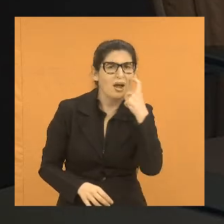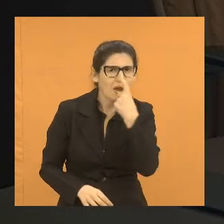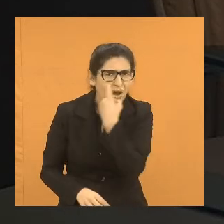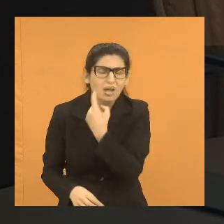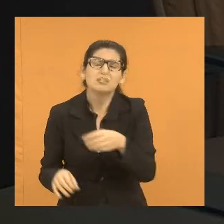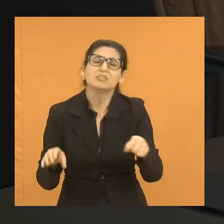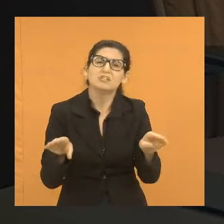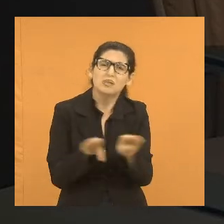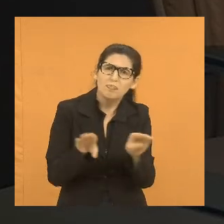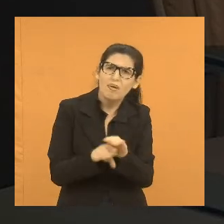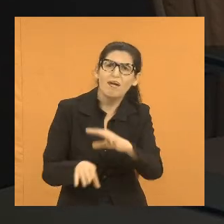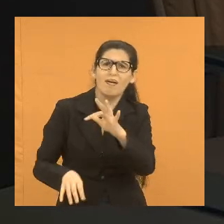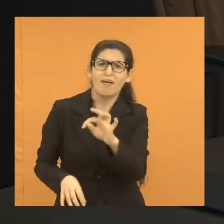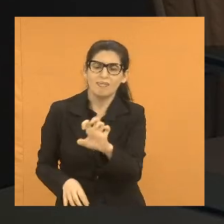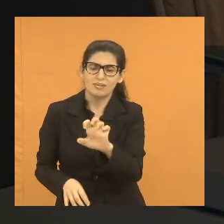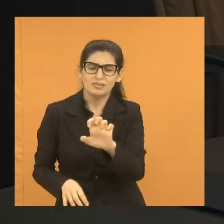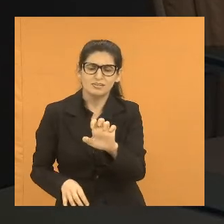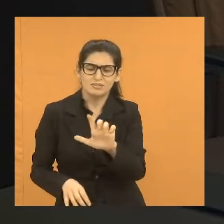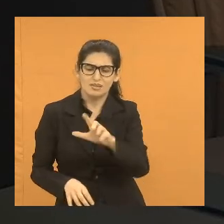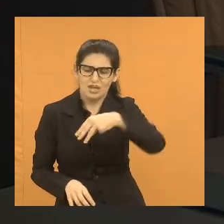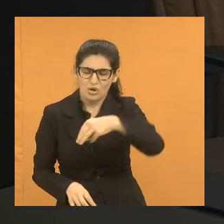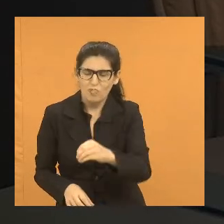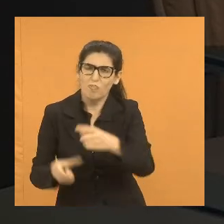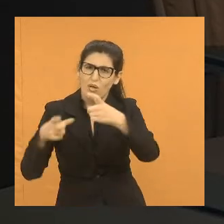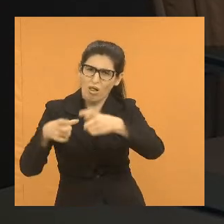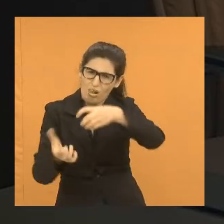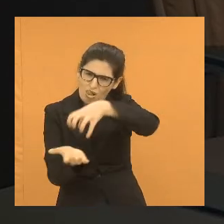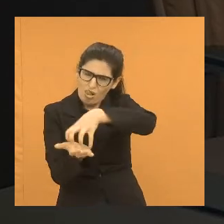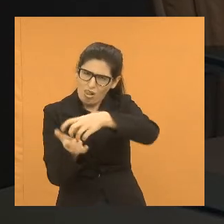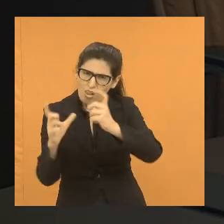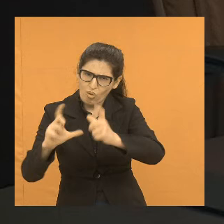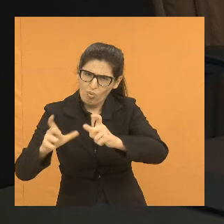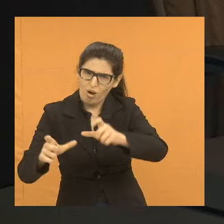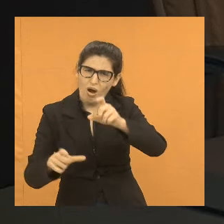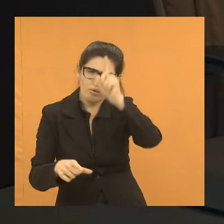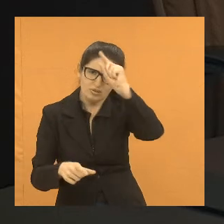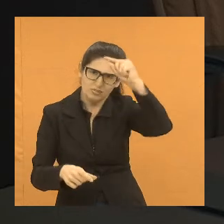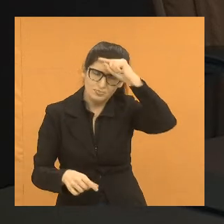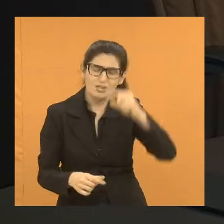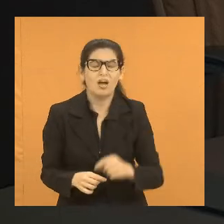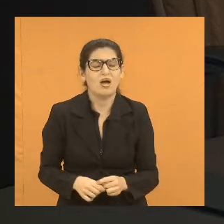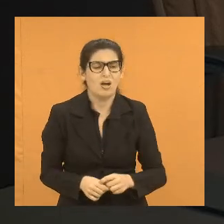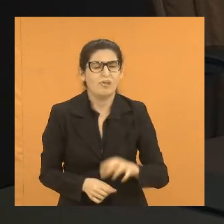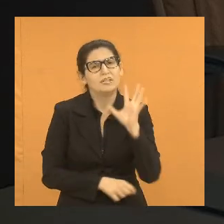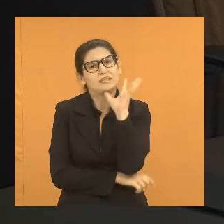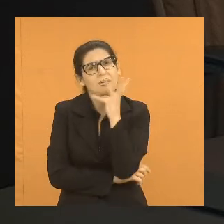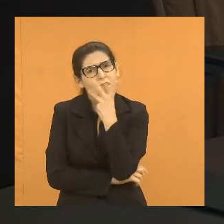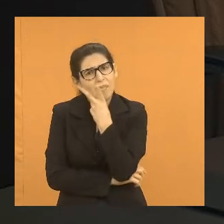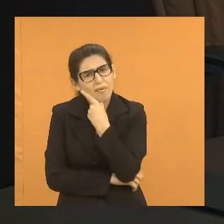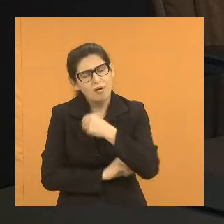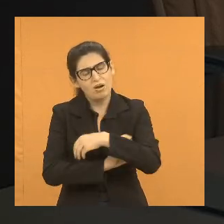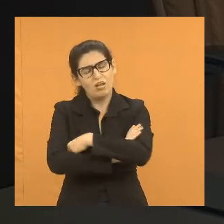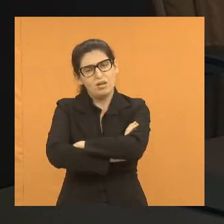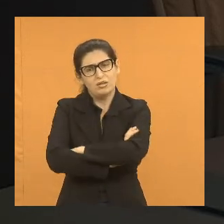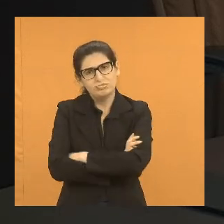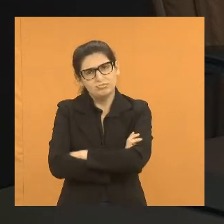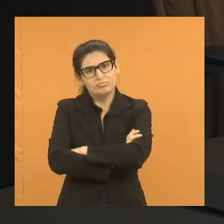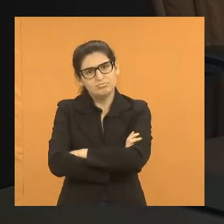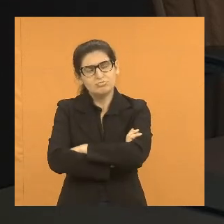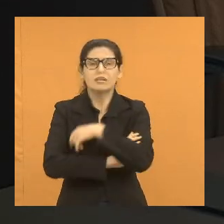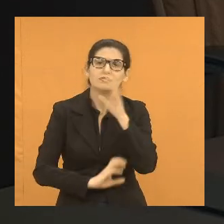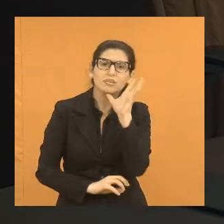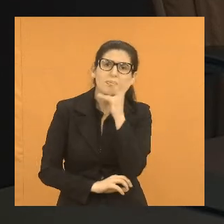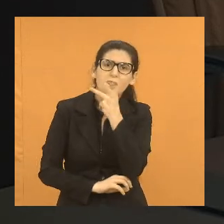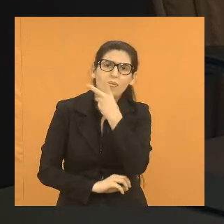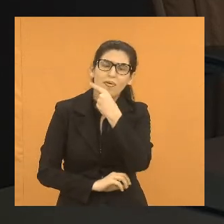Telmo, eles vão ficando 4 horas lá com dor até chegar? Não é pedágio ali é um pronto-socorro,